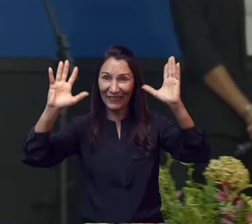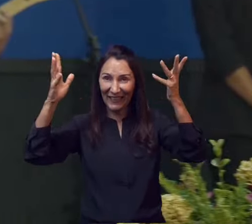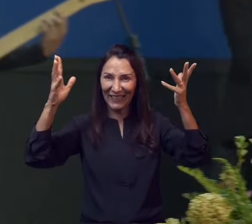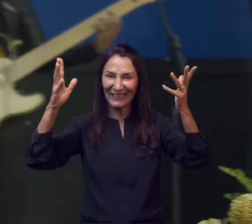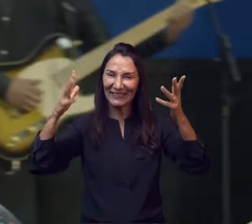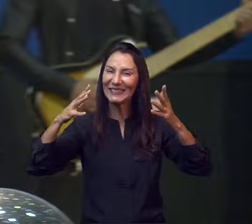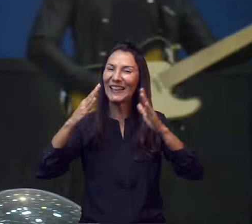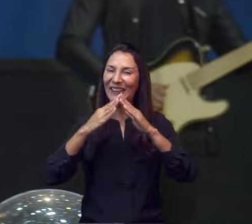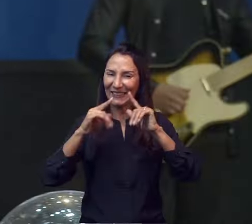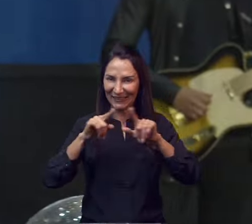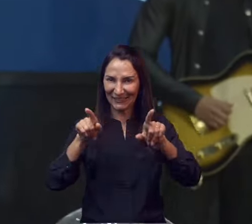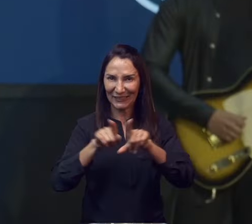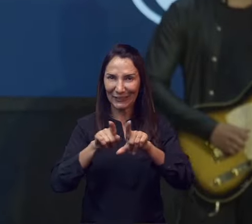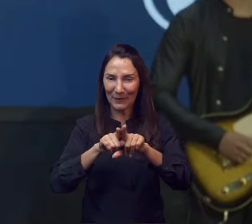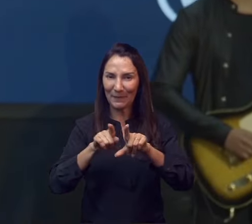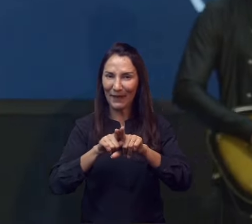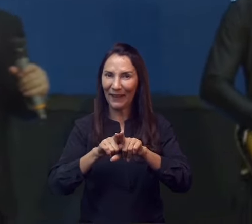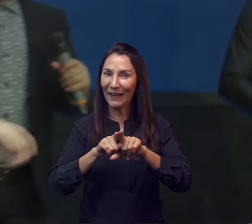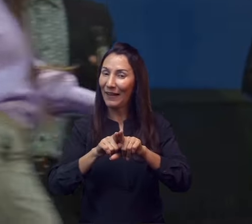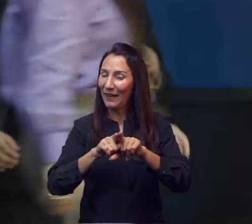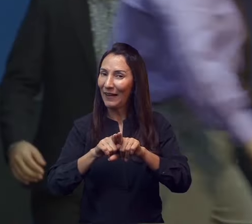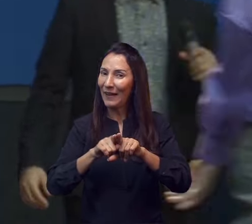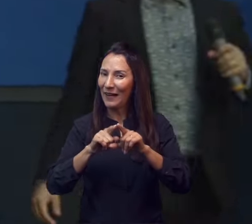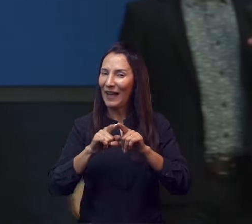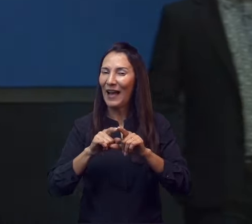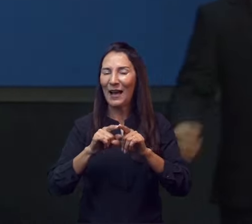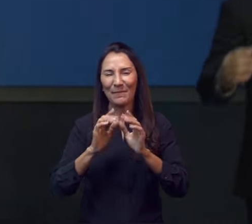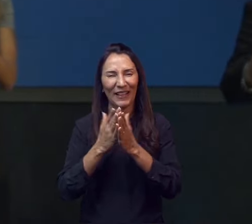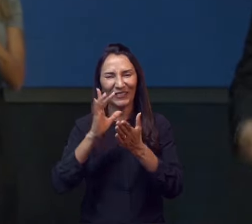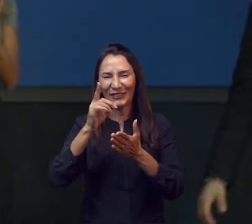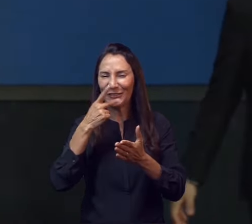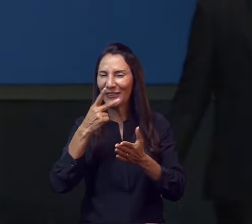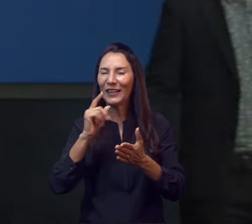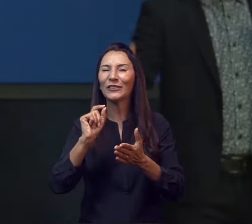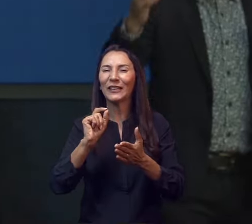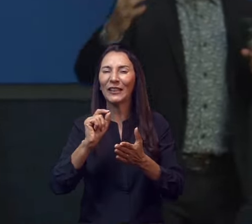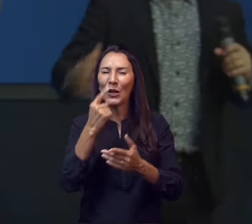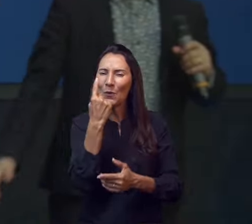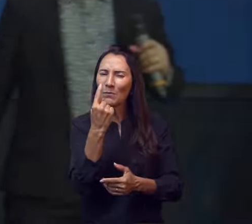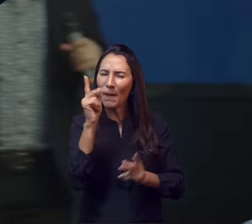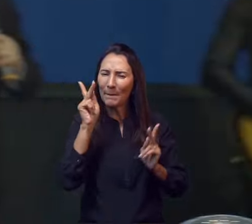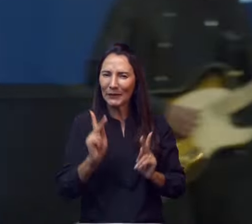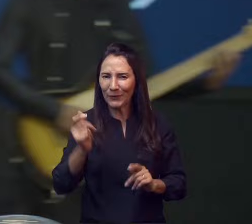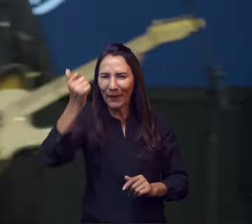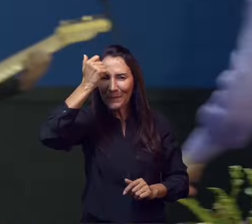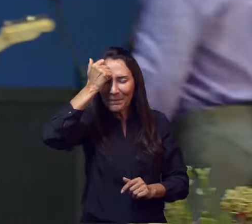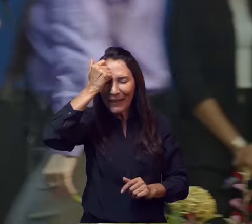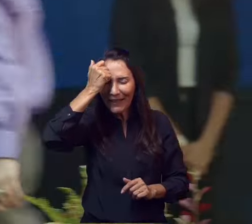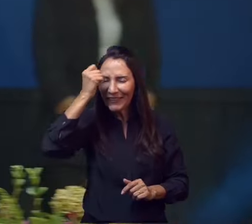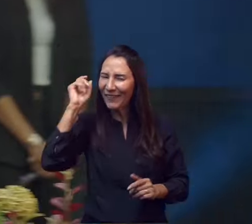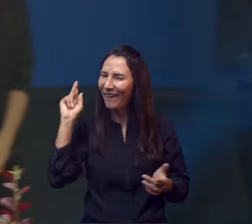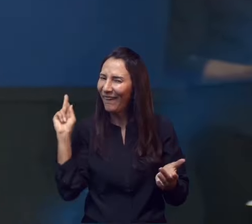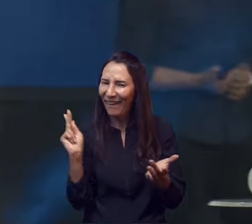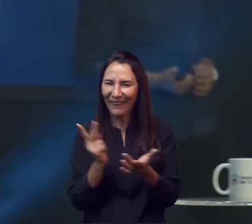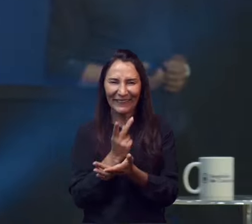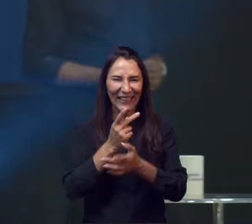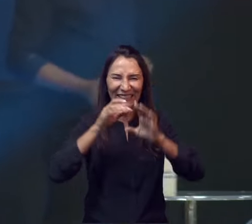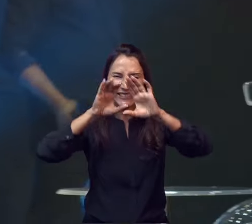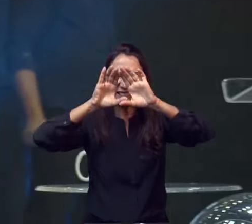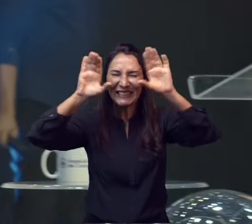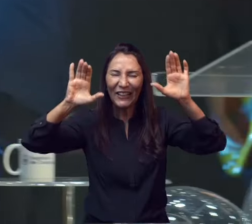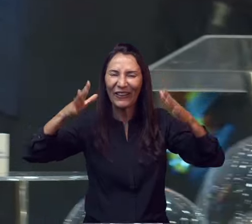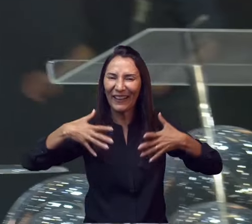tá a Bíblia diz que há uma grande alegria grande quando um pecador se arrepender você imagina com esse